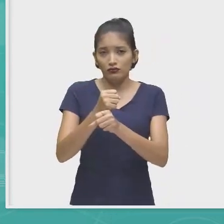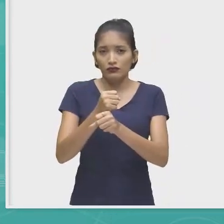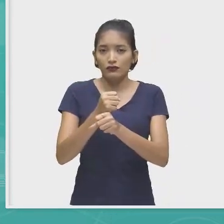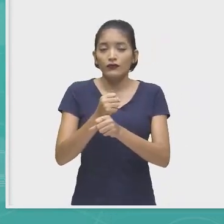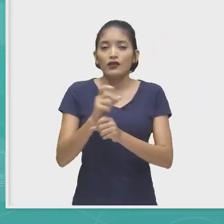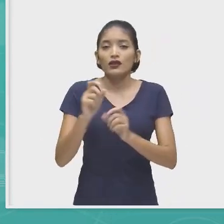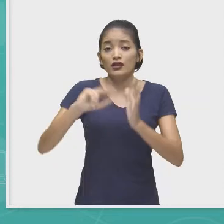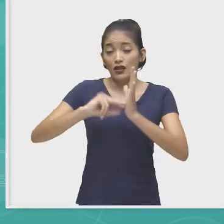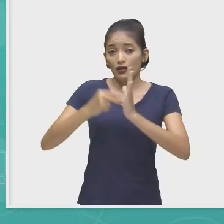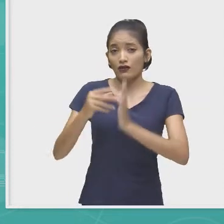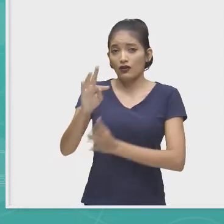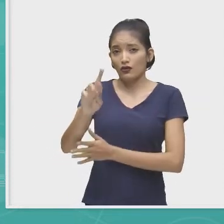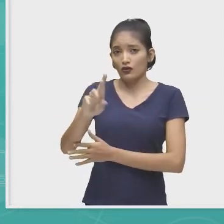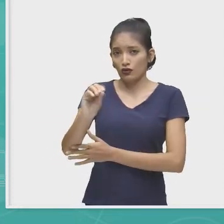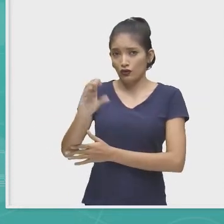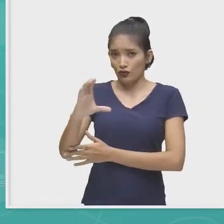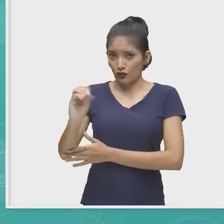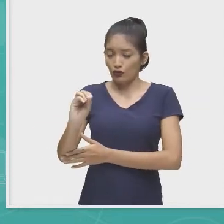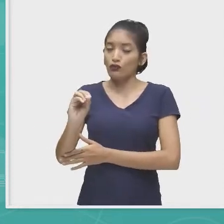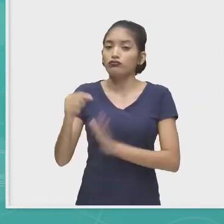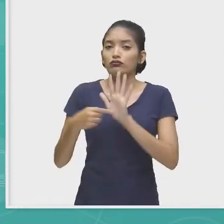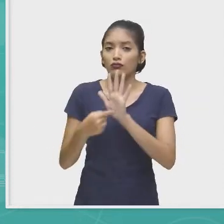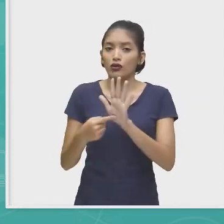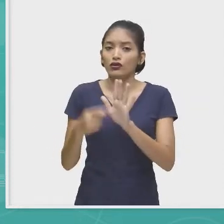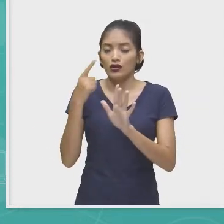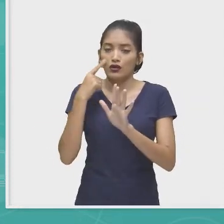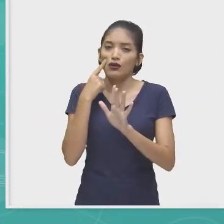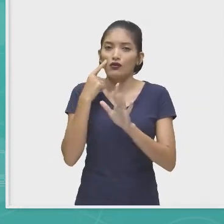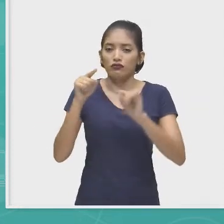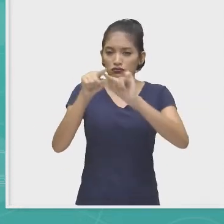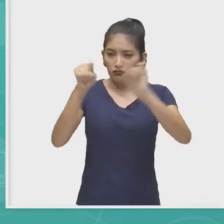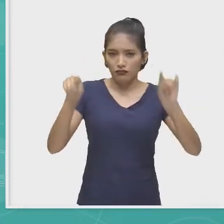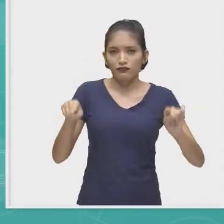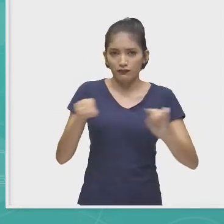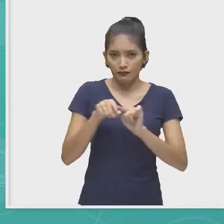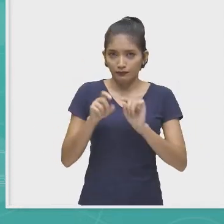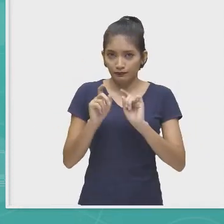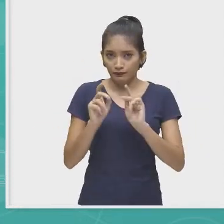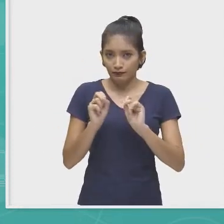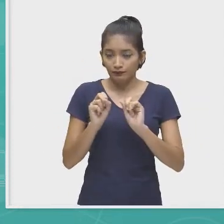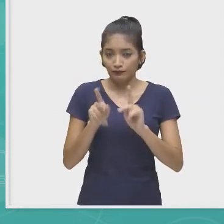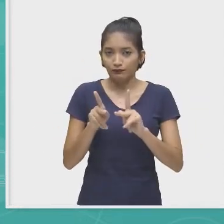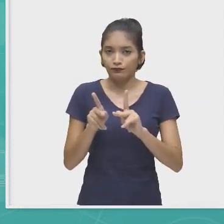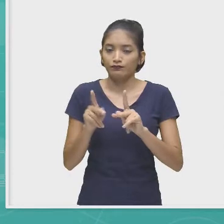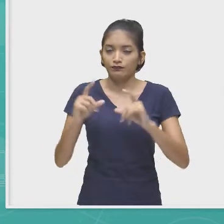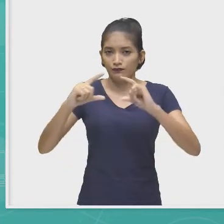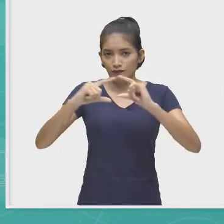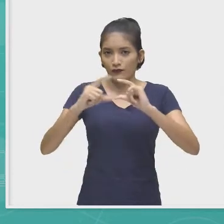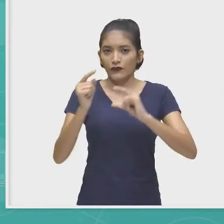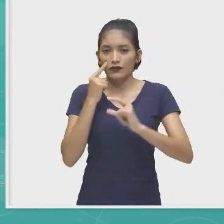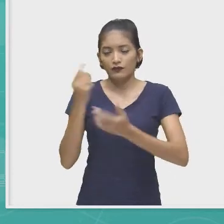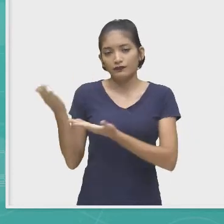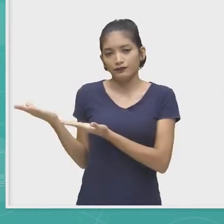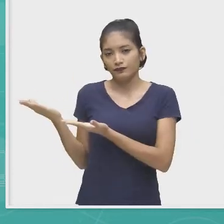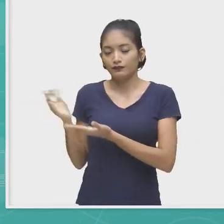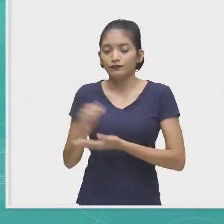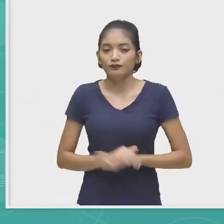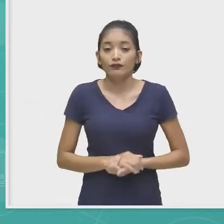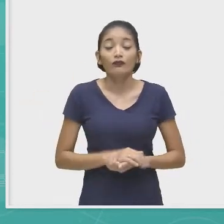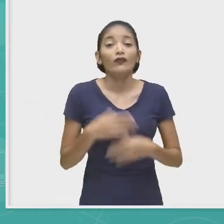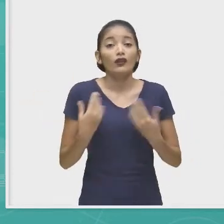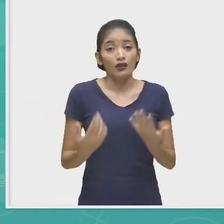troco, que está sendo representado por essa figura geométrica aqui, esse quadrado aqui. Então, eu sei que esse